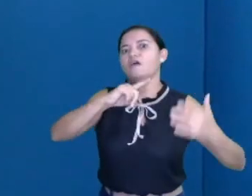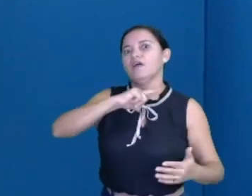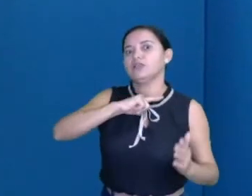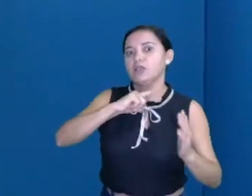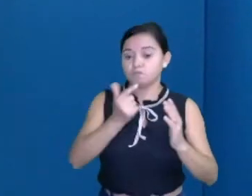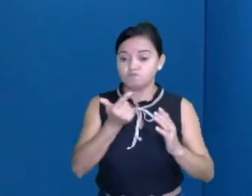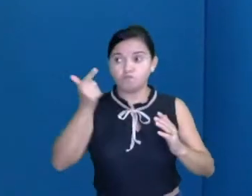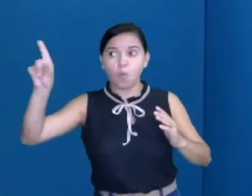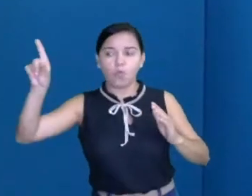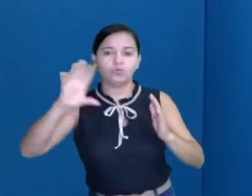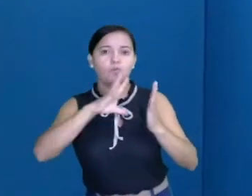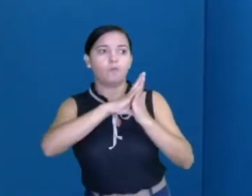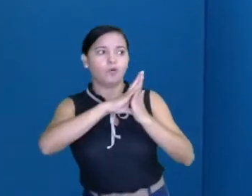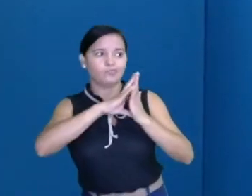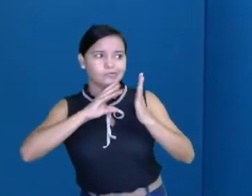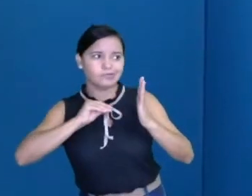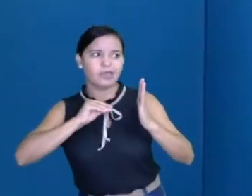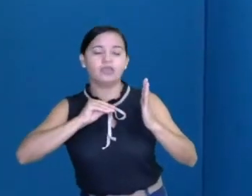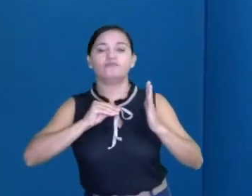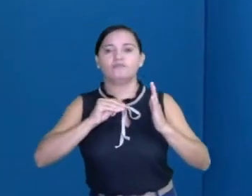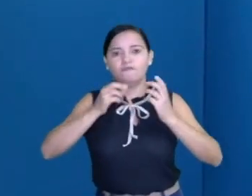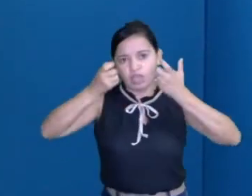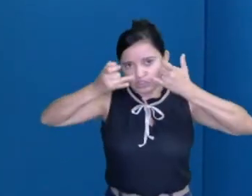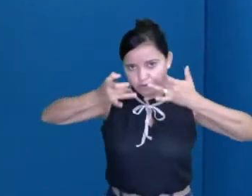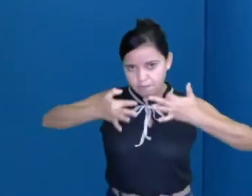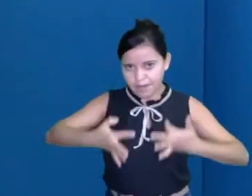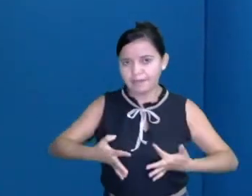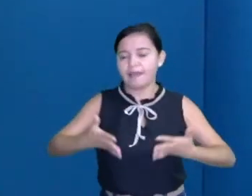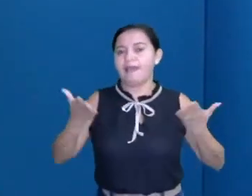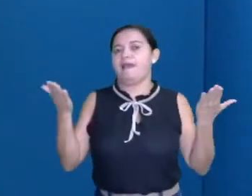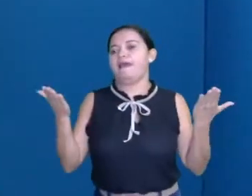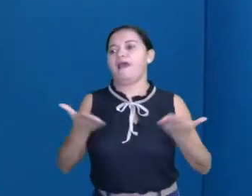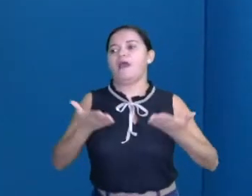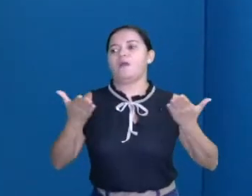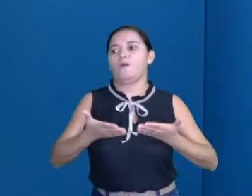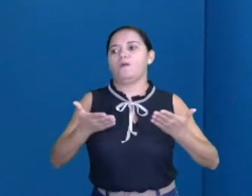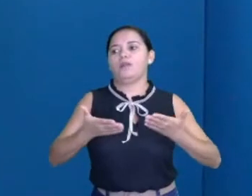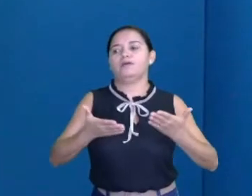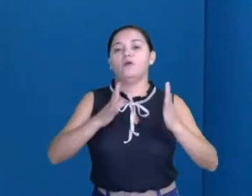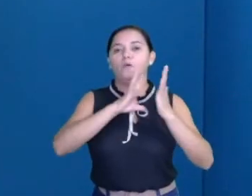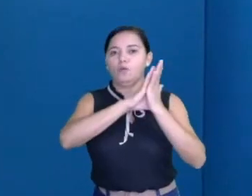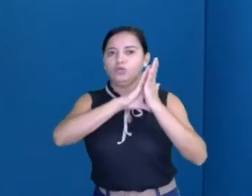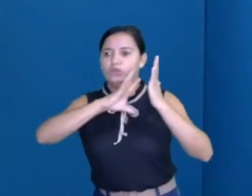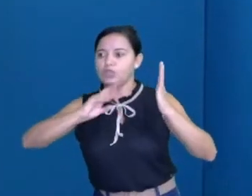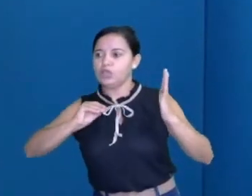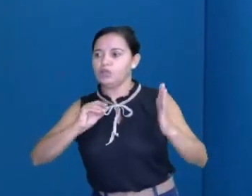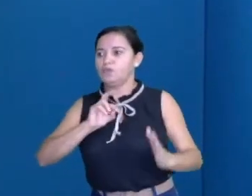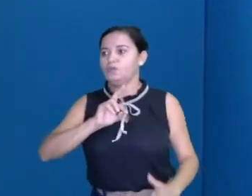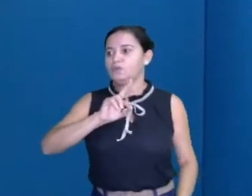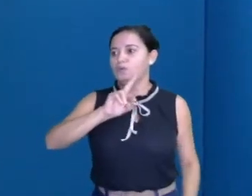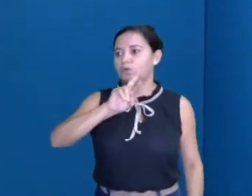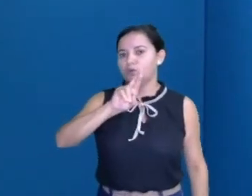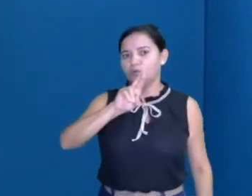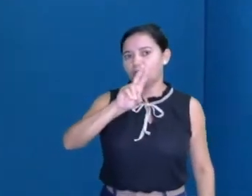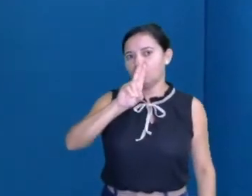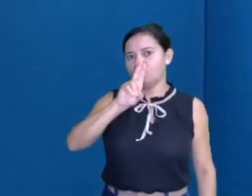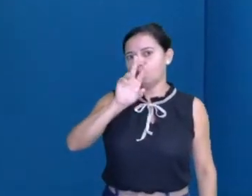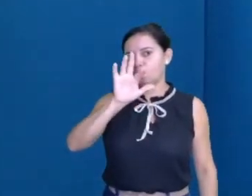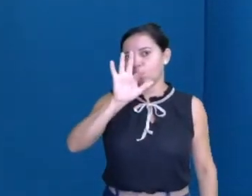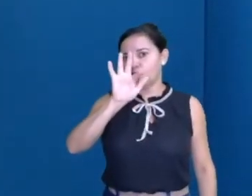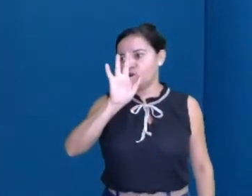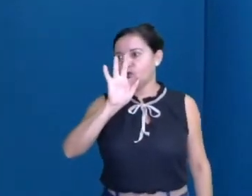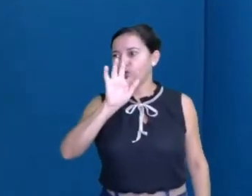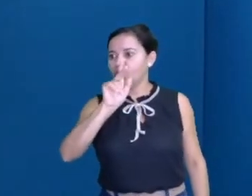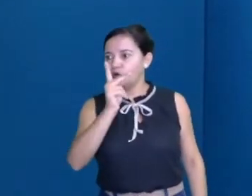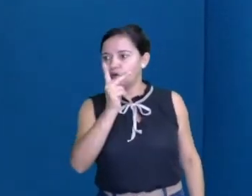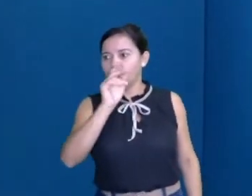a gente vai abordar ele agora, que é o modelo justamente de Rutherford, tá? Por favor, produção, vamos para o nosso próximo modelo